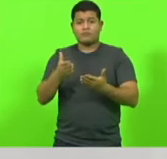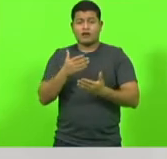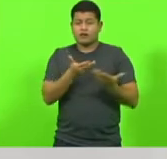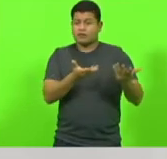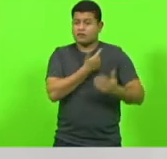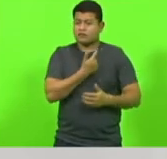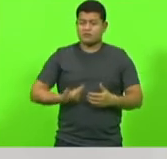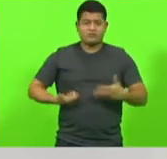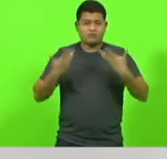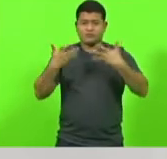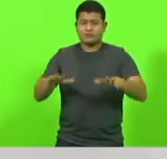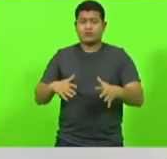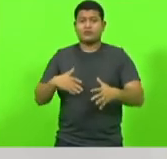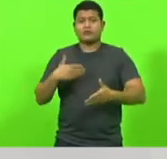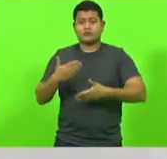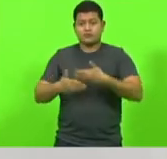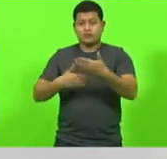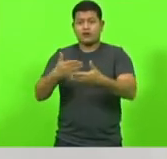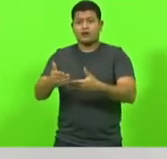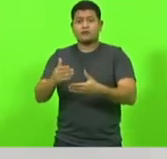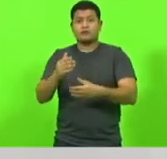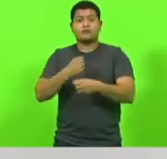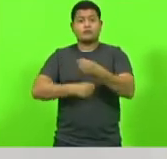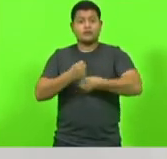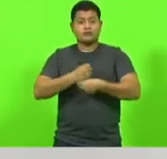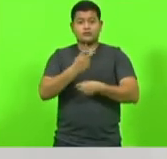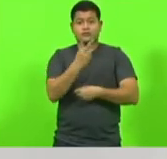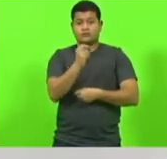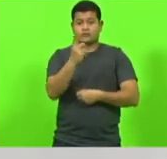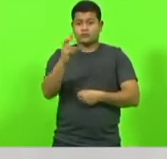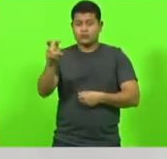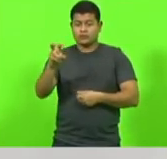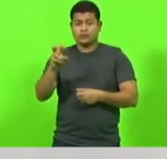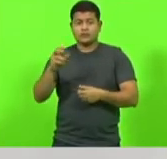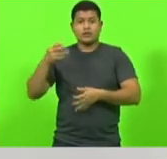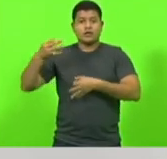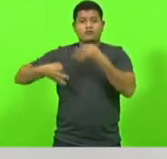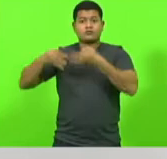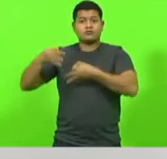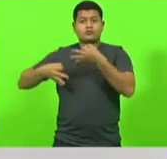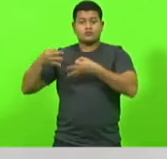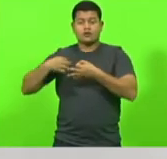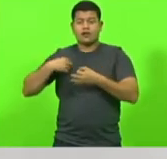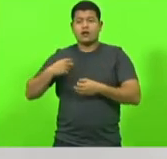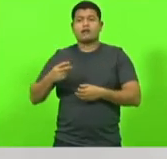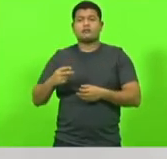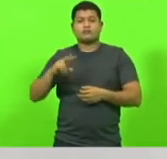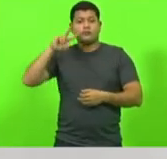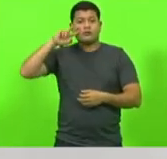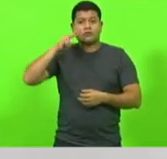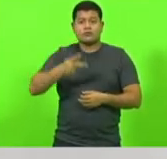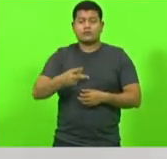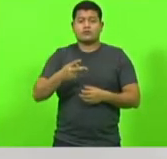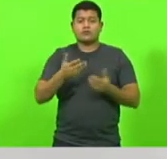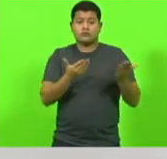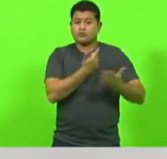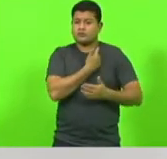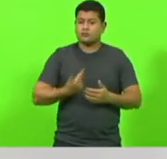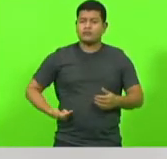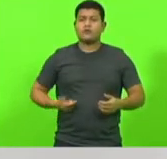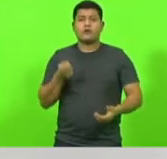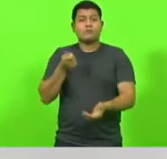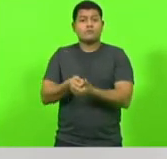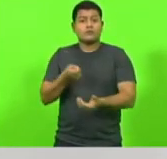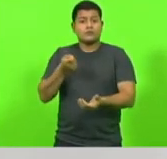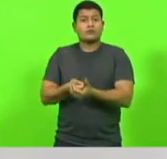passando. Chegou 2015. Em 2015, o Judiciário reconheceu que sim, o Estado era obrigado a fazer